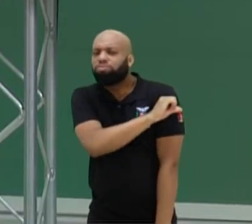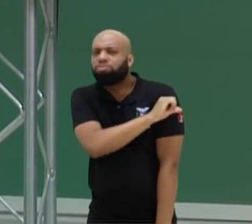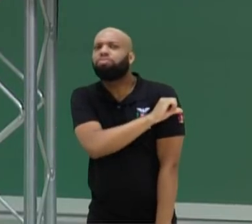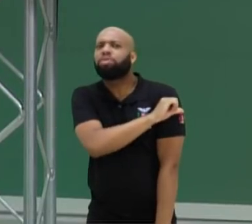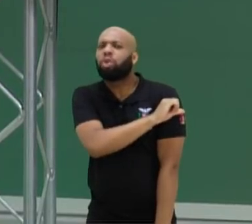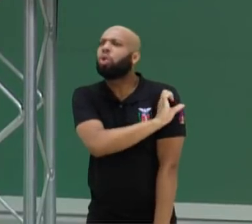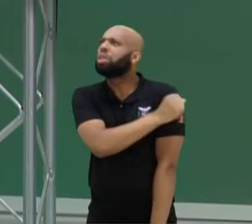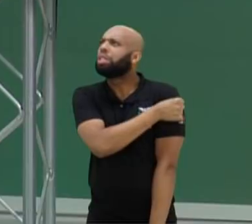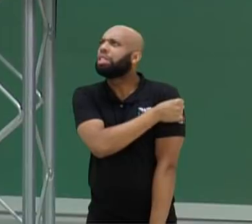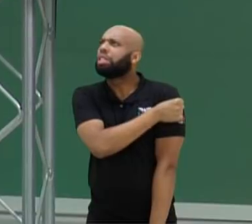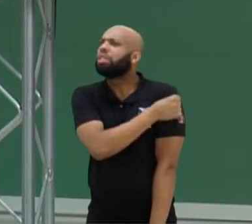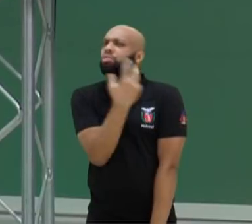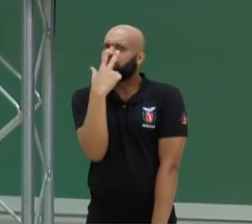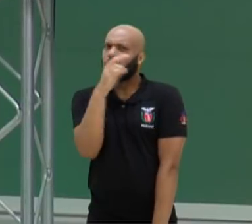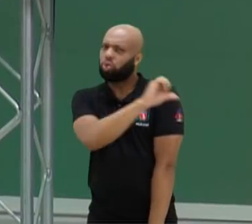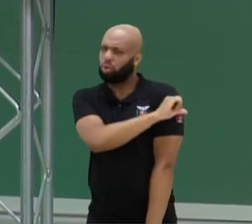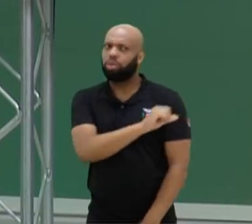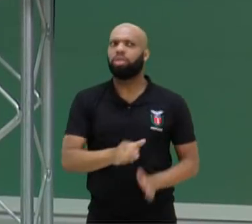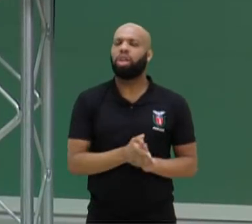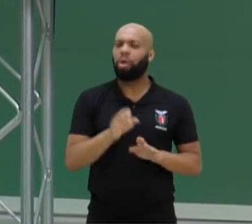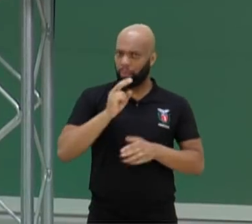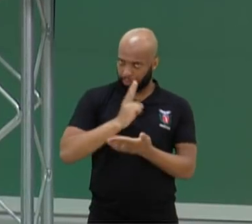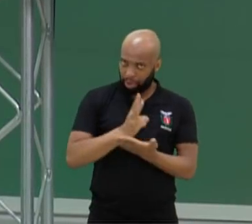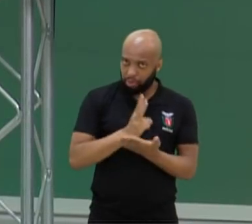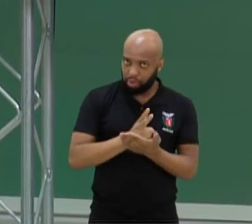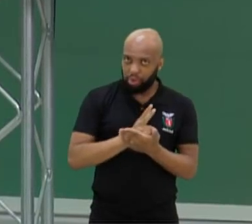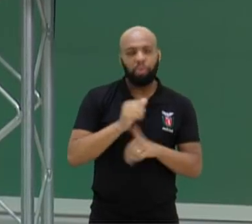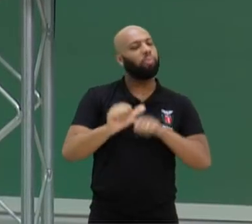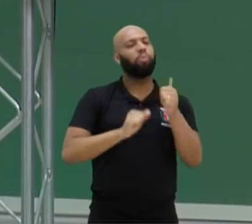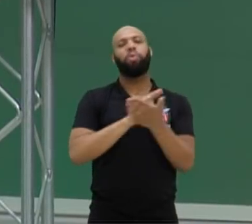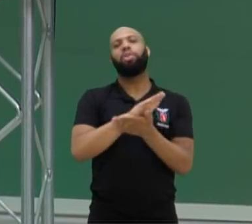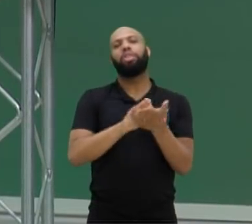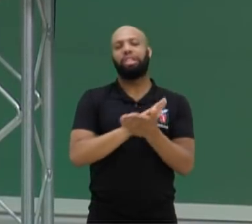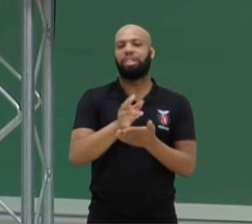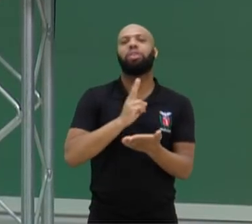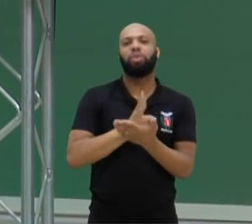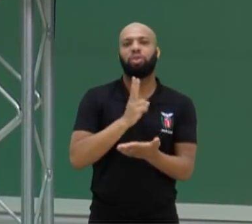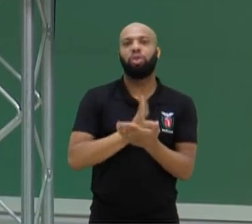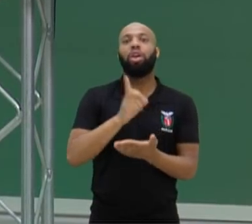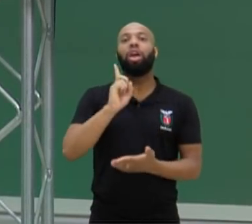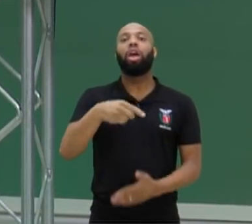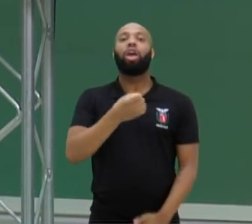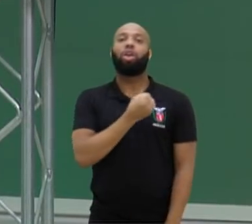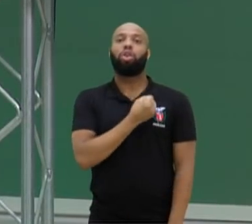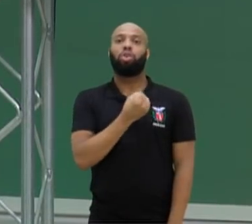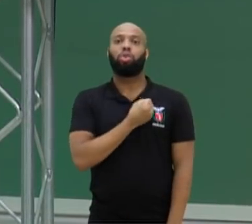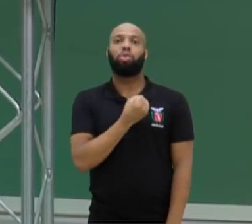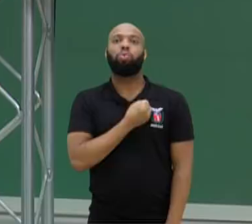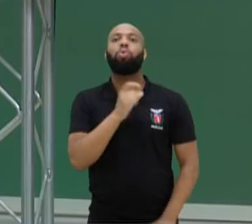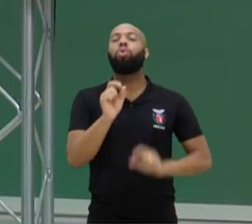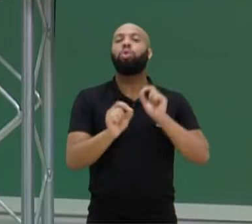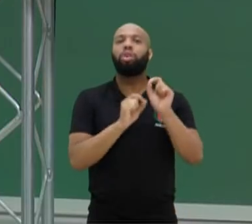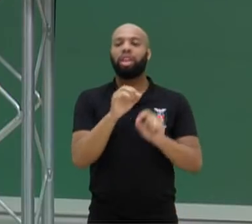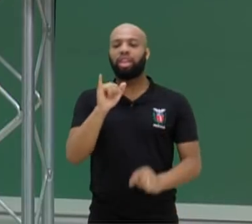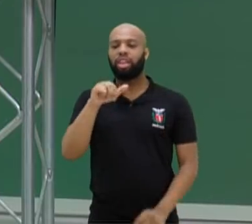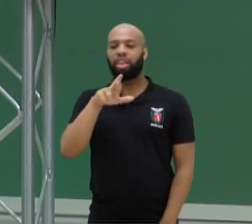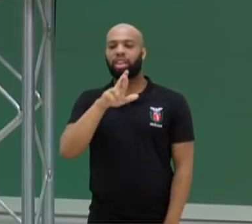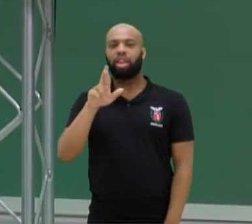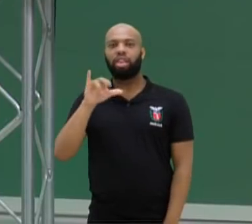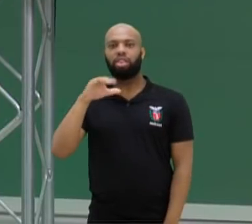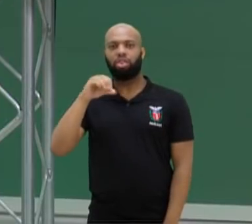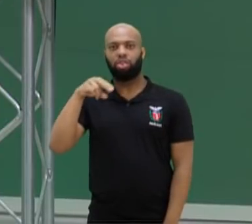ou foi no 8º, acho que foi no 9º ano. É o mesmo ainda, ele não mudou, tá? Ele é um número irracional. A gente costuma usar ele como